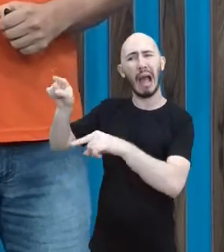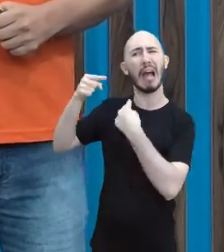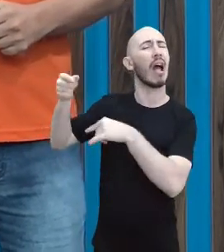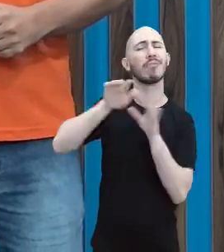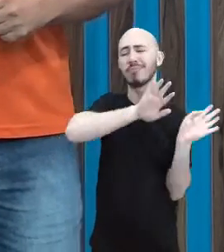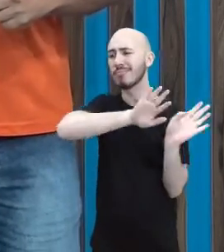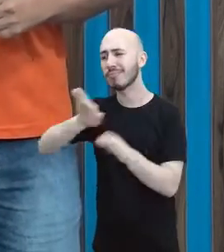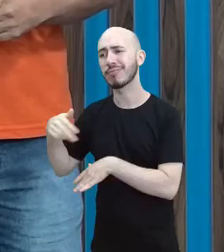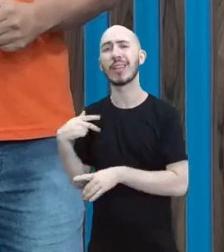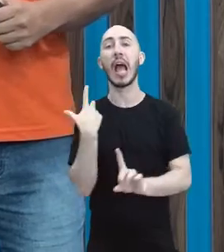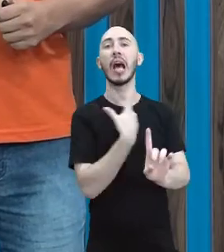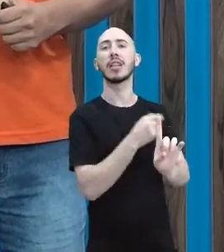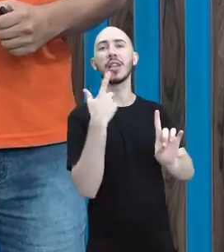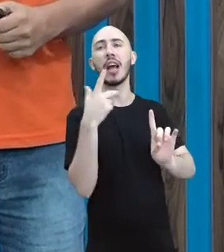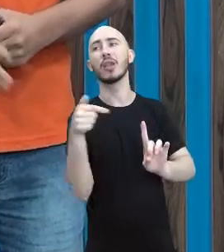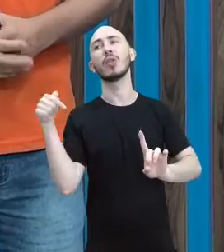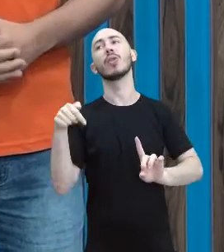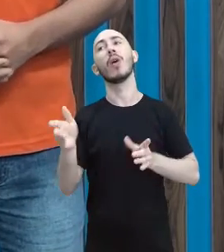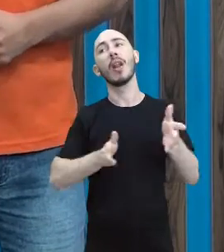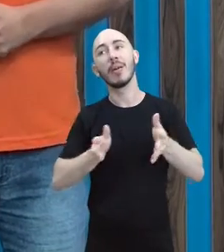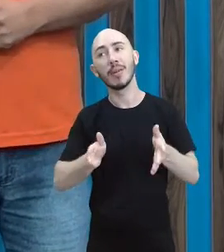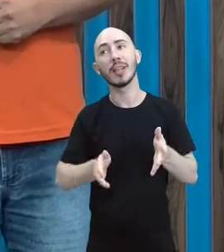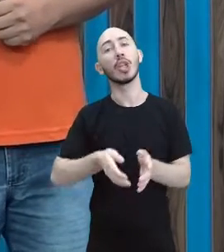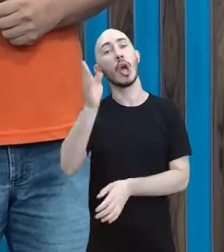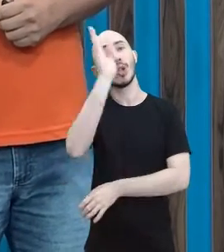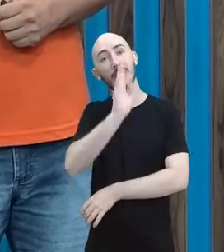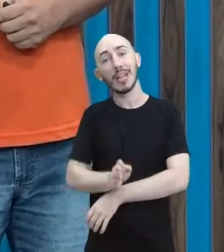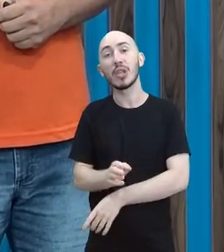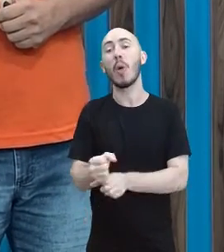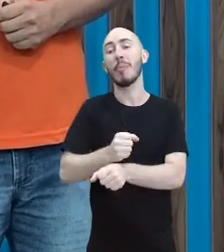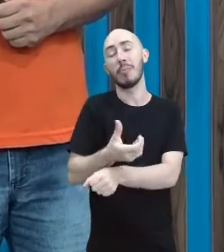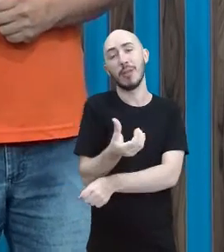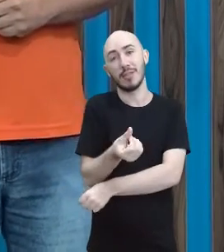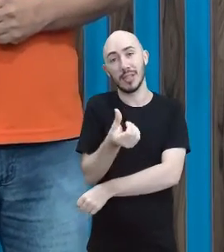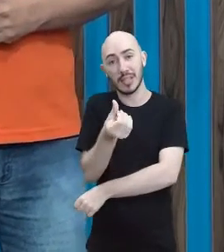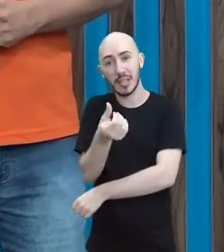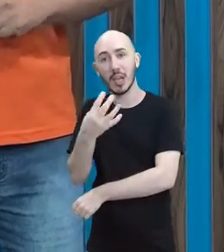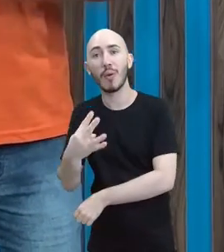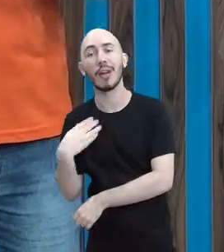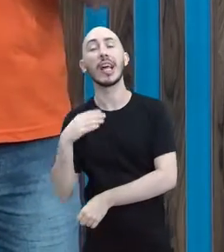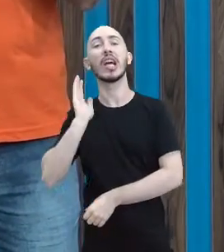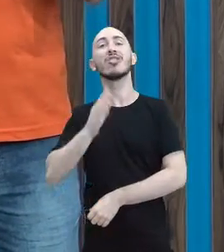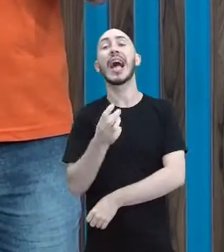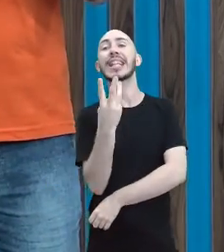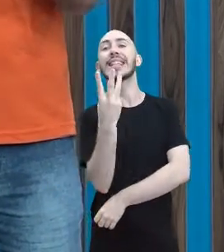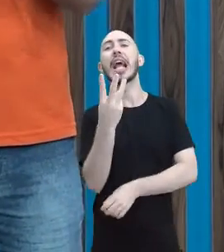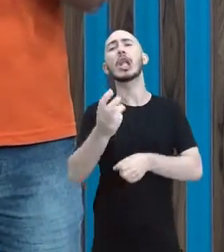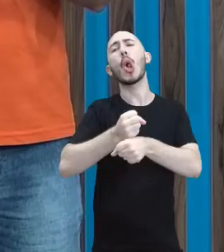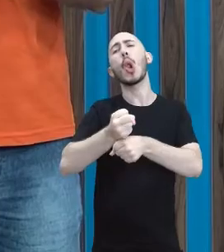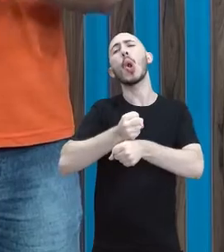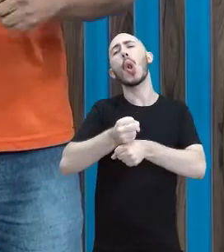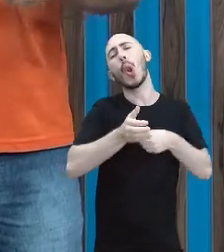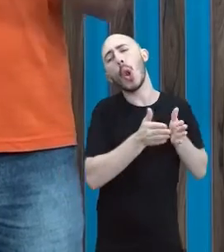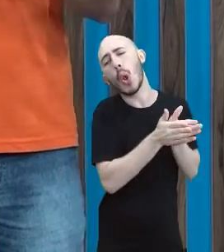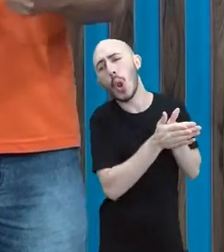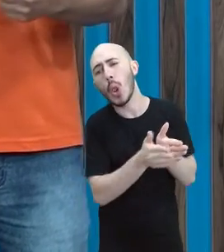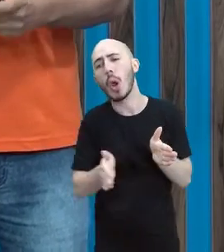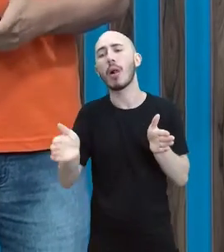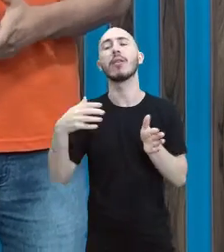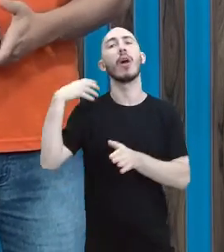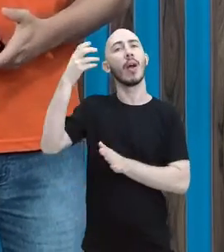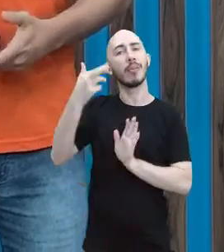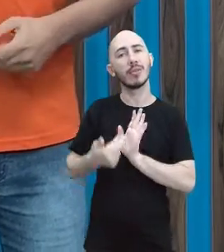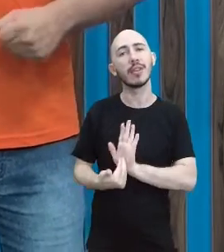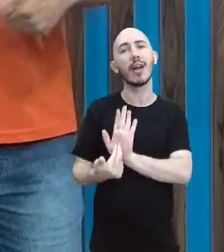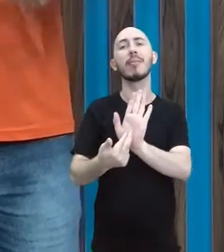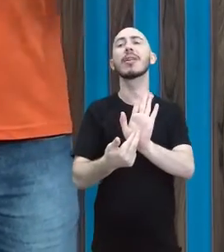ditadura militar que estava no Brasil desde 64. Já tinham se passado 3 anos. Então, essa música, ela simboliza essa